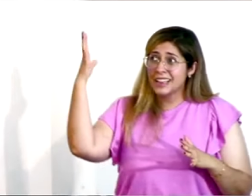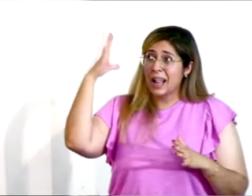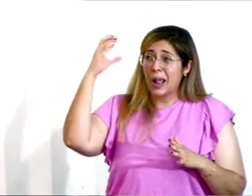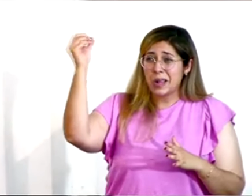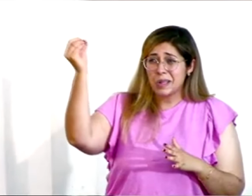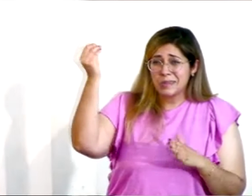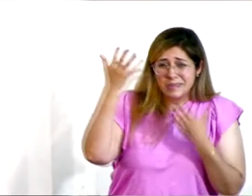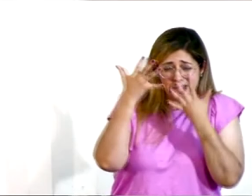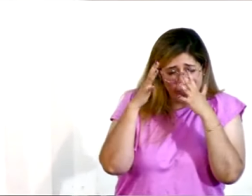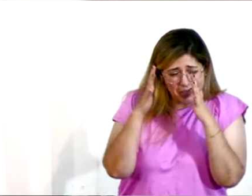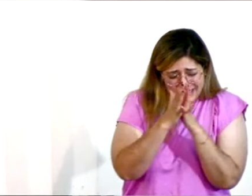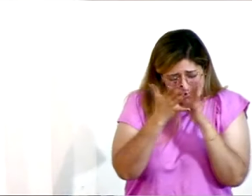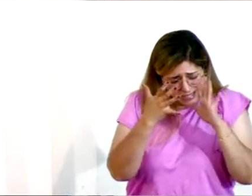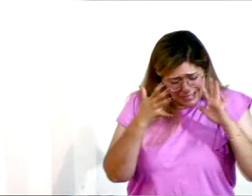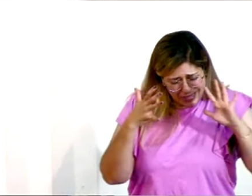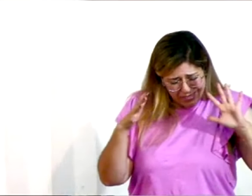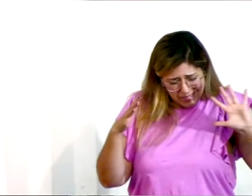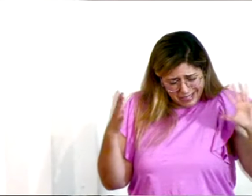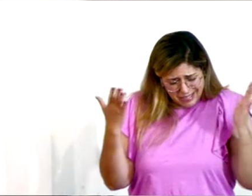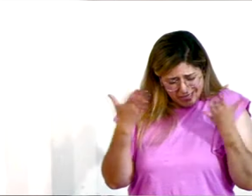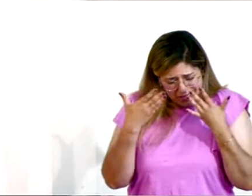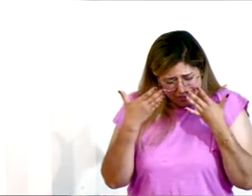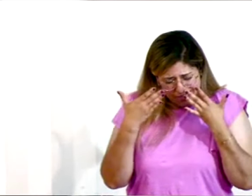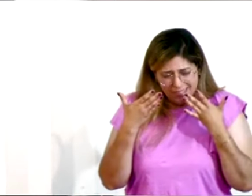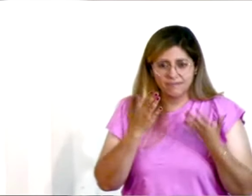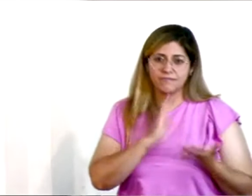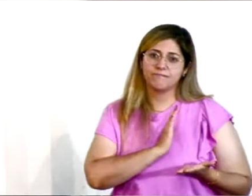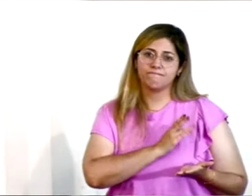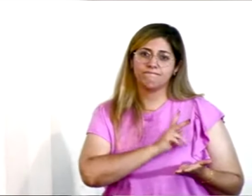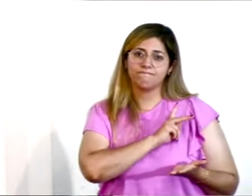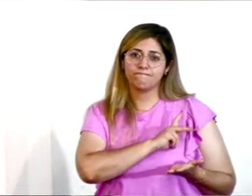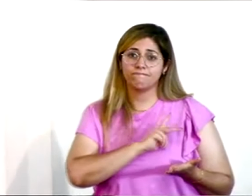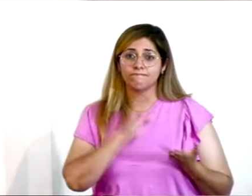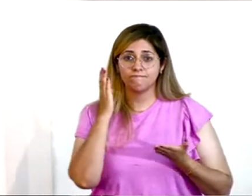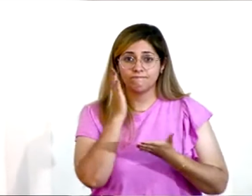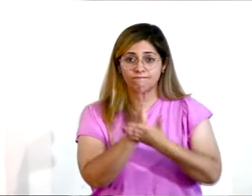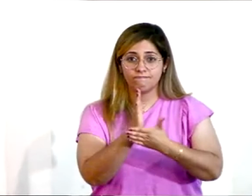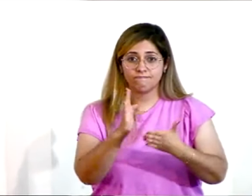que ela foi além da condição de Saulo suportar. E ele parou de ver.